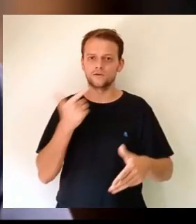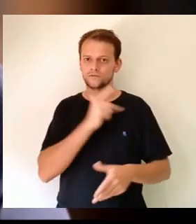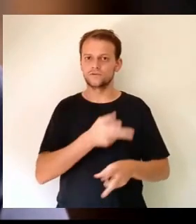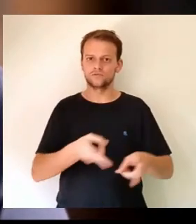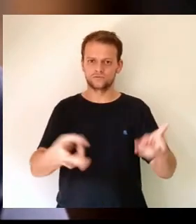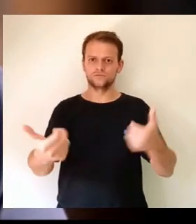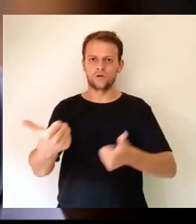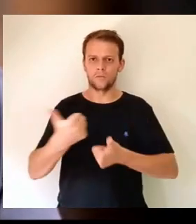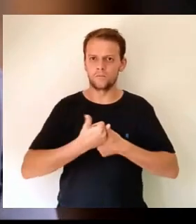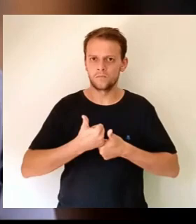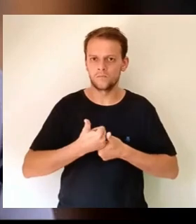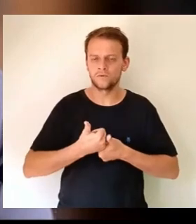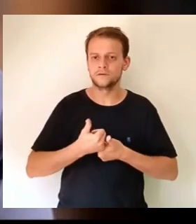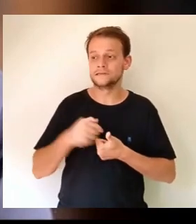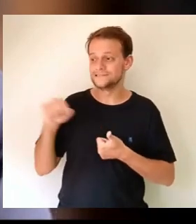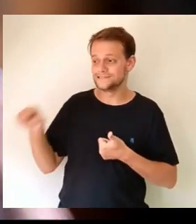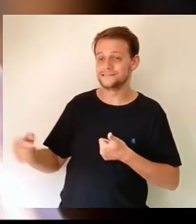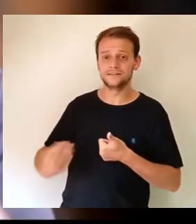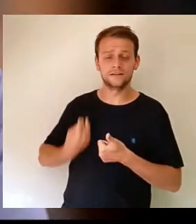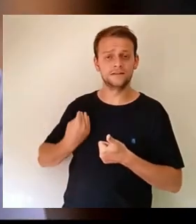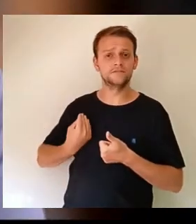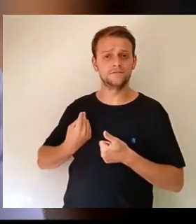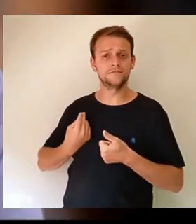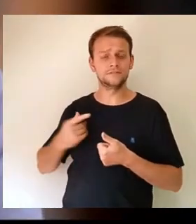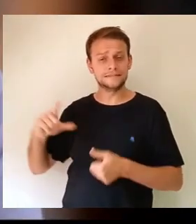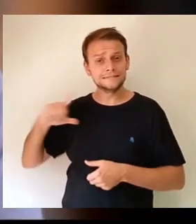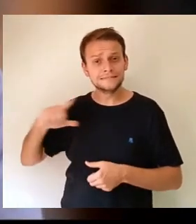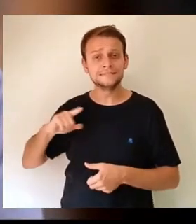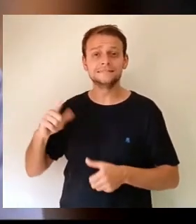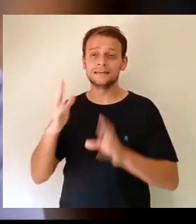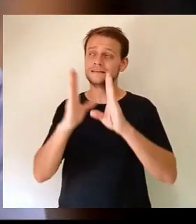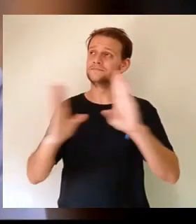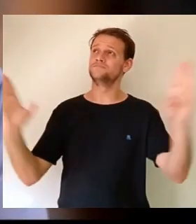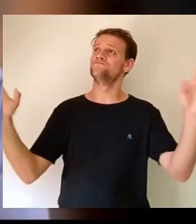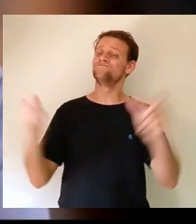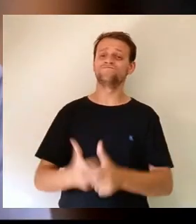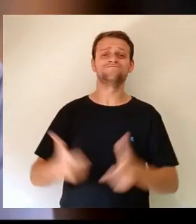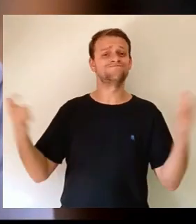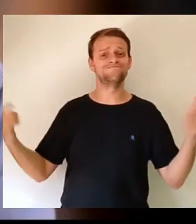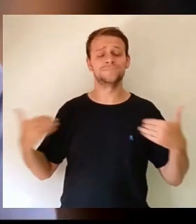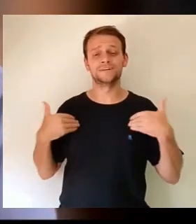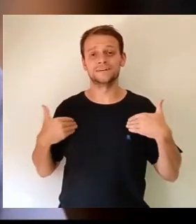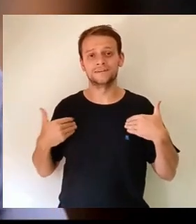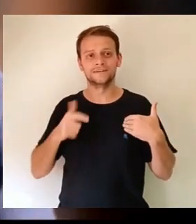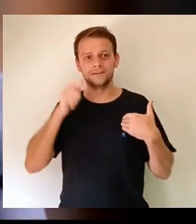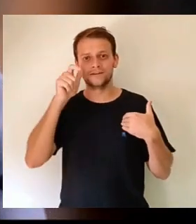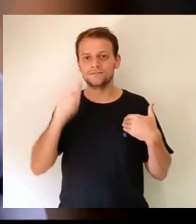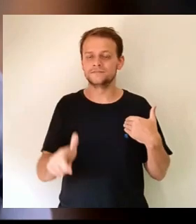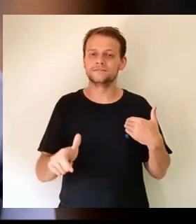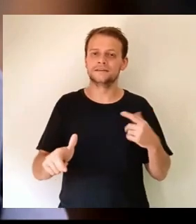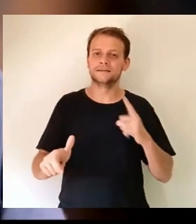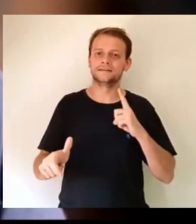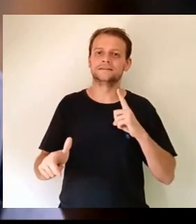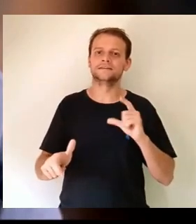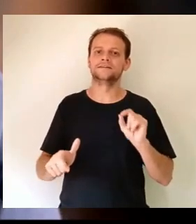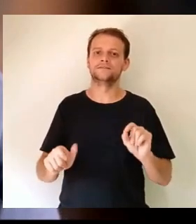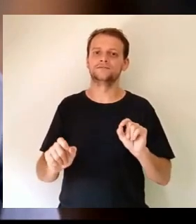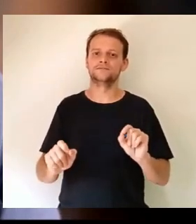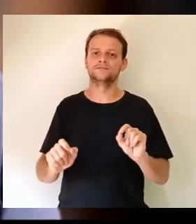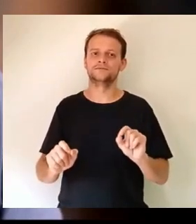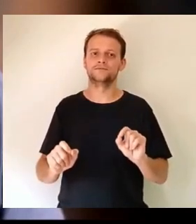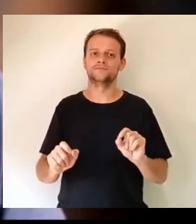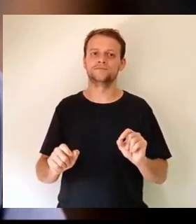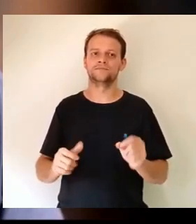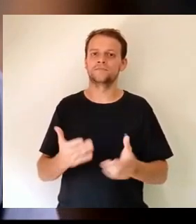quem puder continuar apoiando, porque ele tinha realmente esse acervo que é gigante, que eu acho, assim, eu tenho todo o interesse de